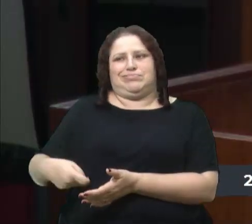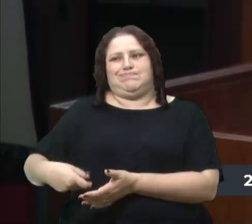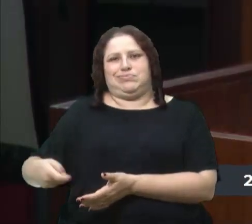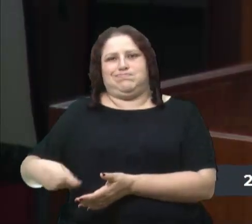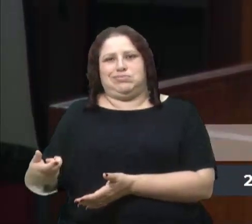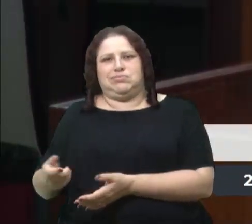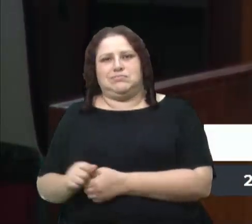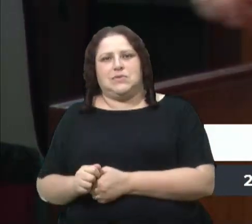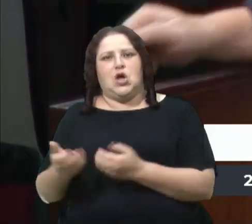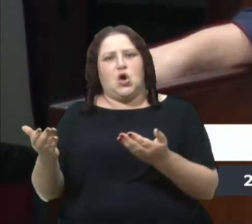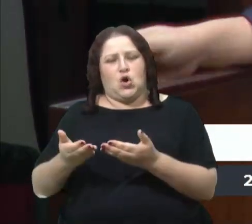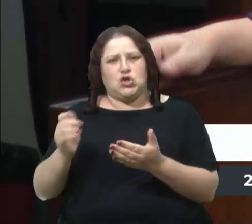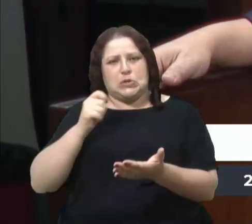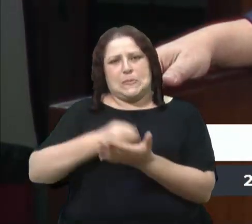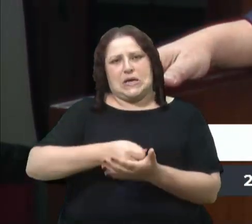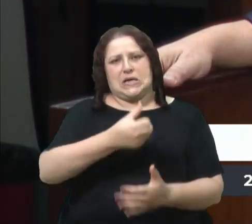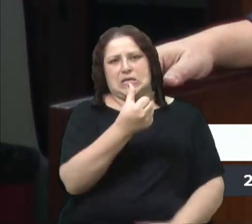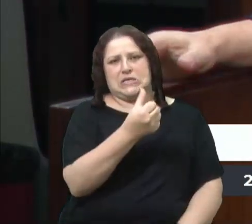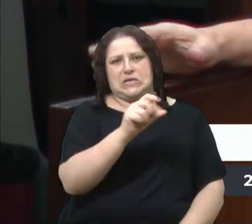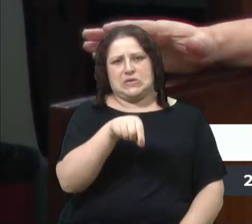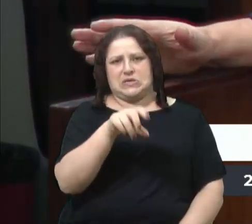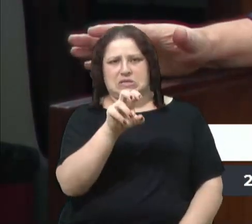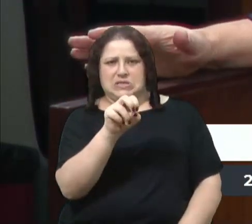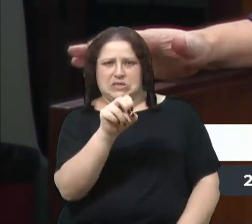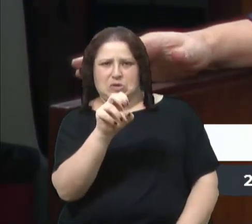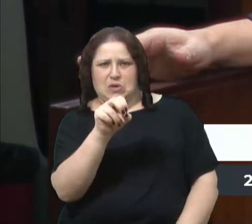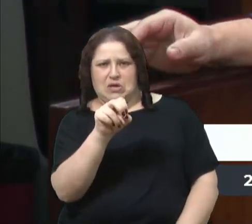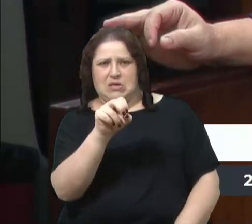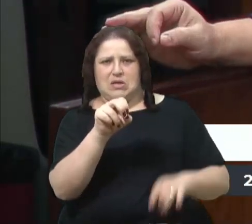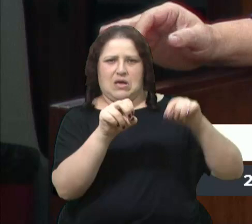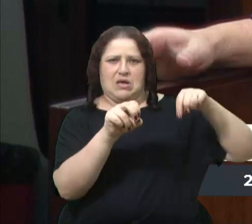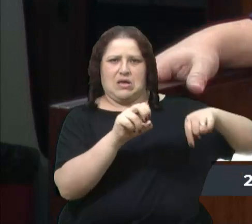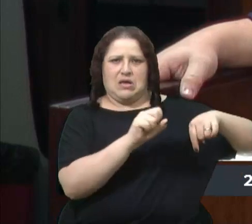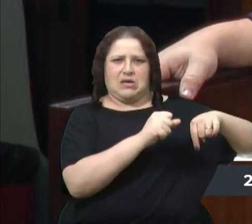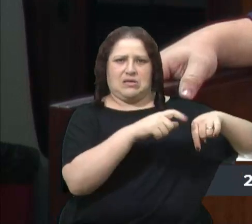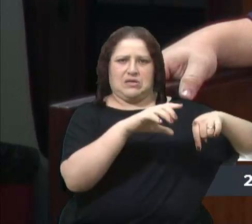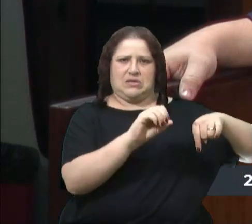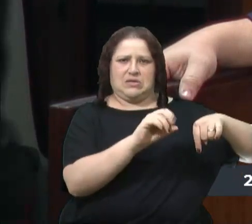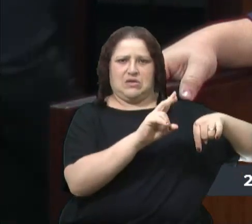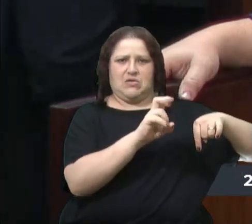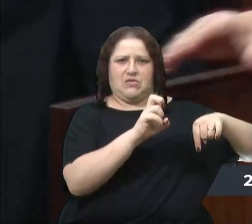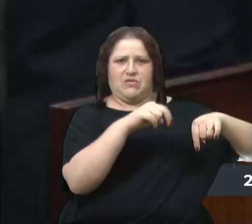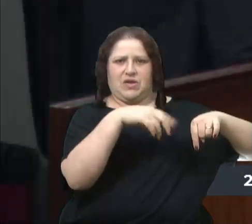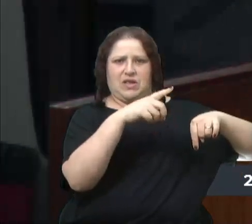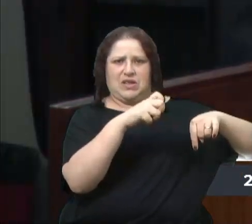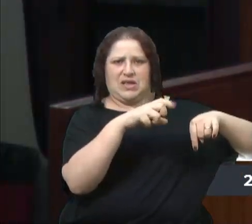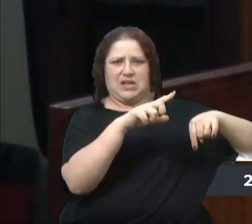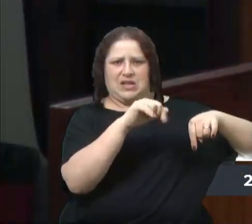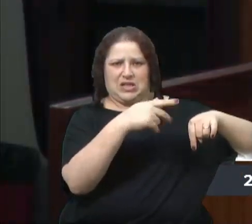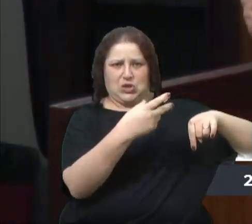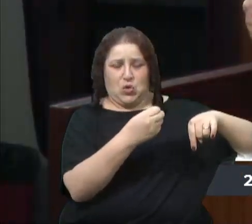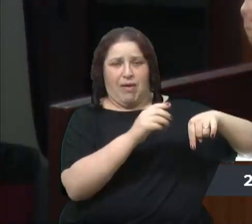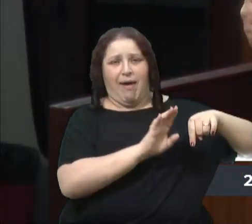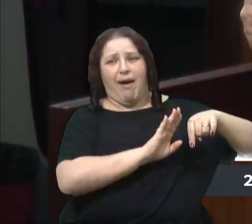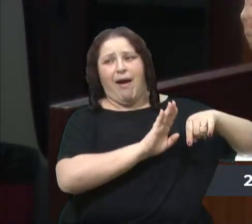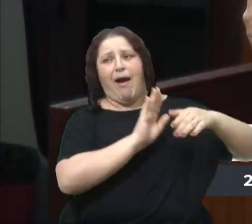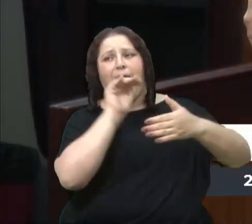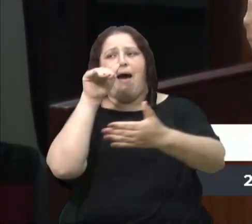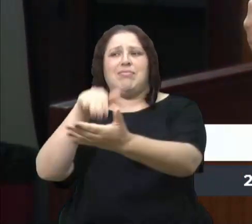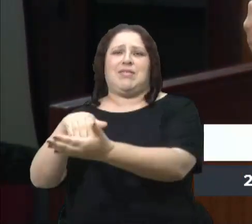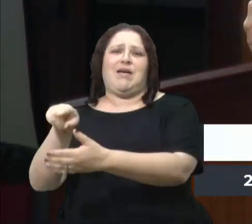Porto Alegre, até a Charlau, a gente dá conta e está uma maravilha. Então, que continuasse